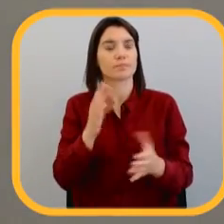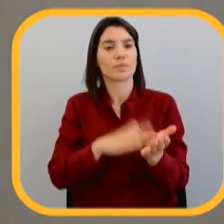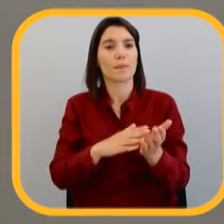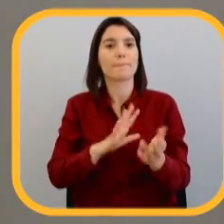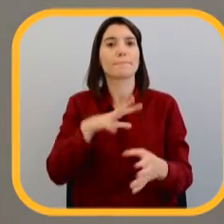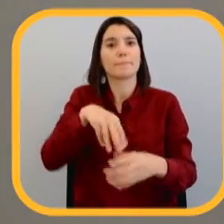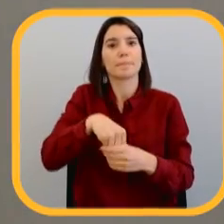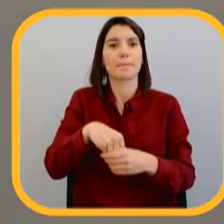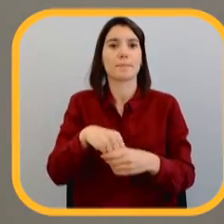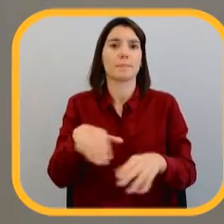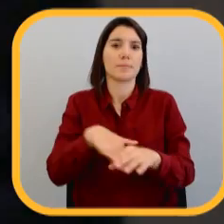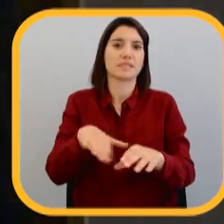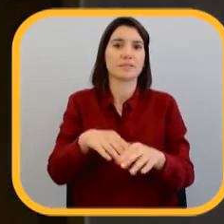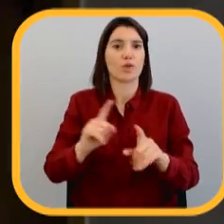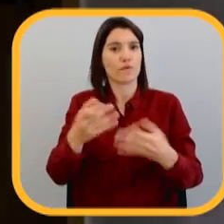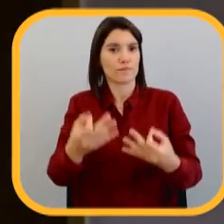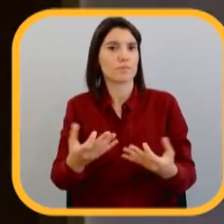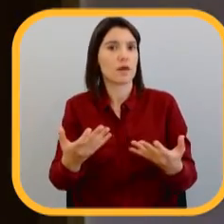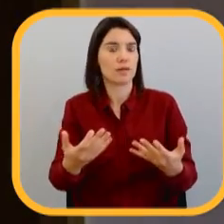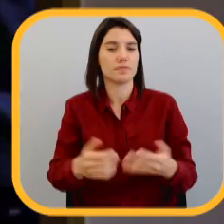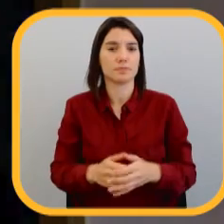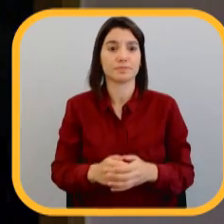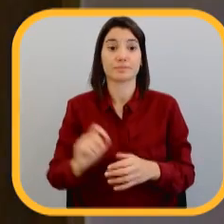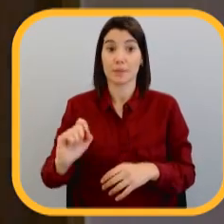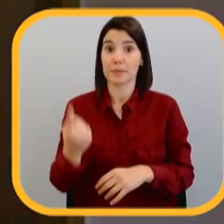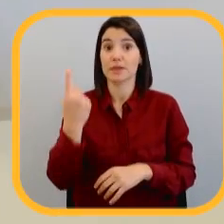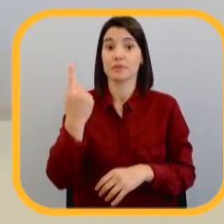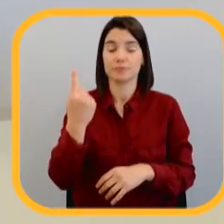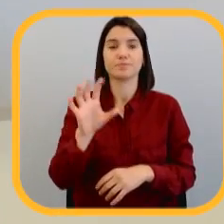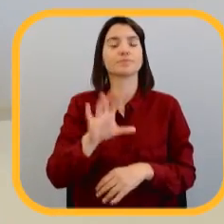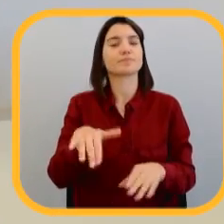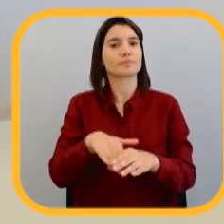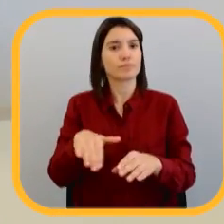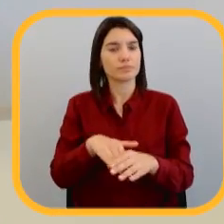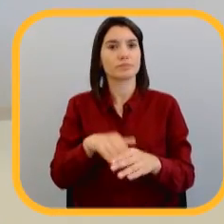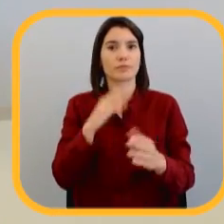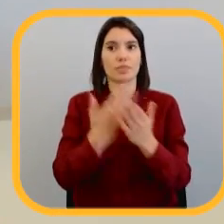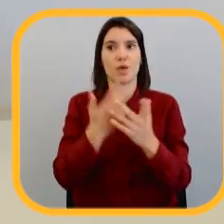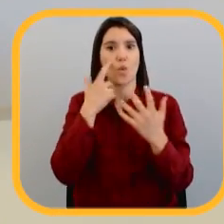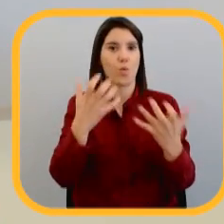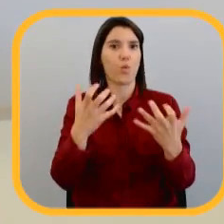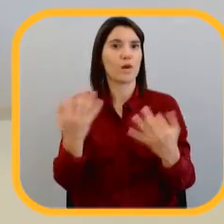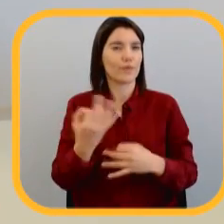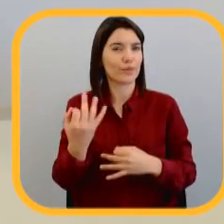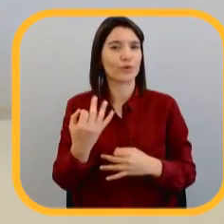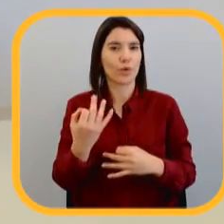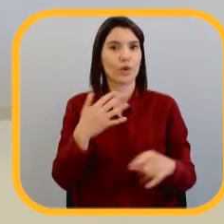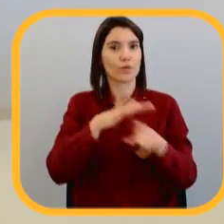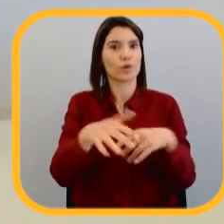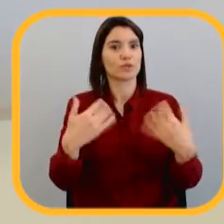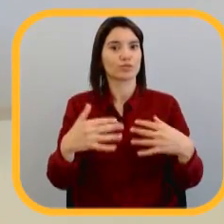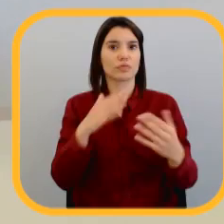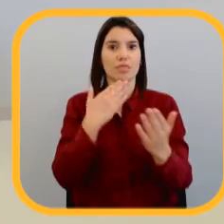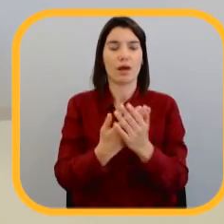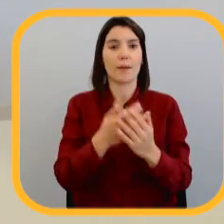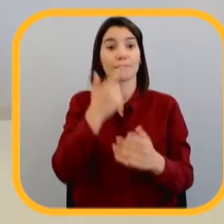incluem nos atos de participação não convencional. Numa primeira vez, houve uma forma de participação que teve grande impacto, que teve